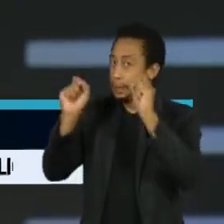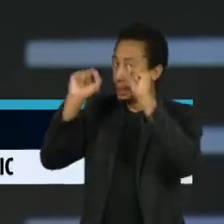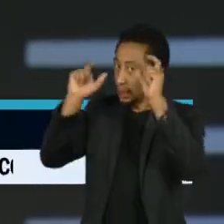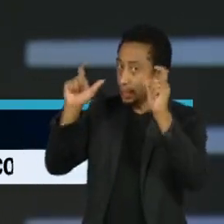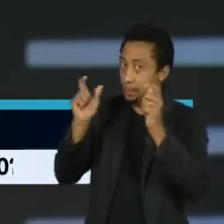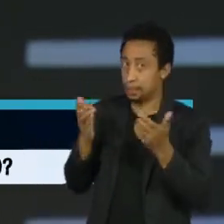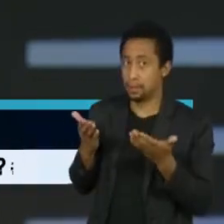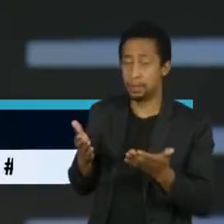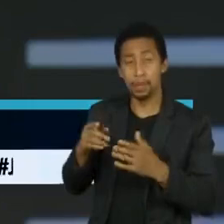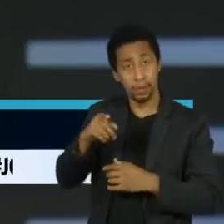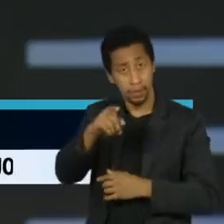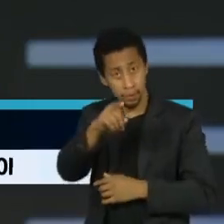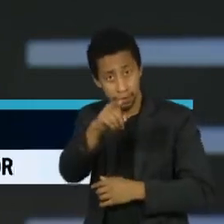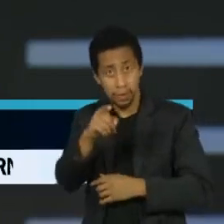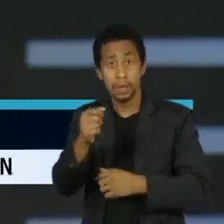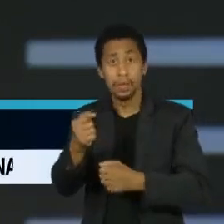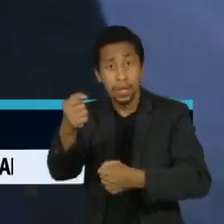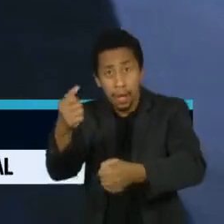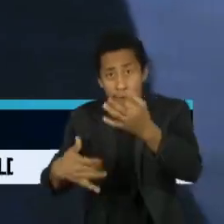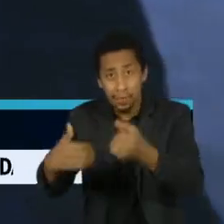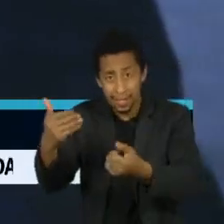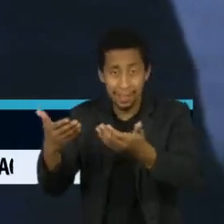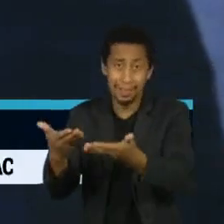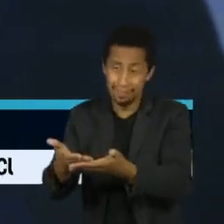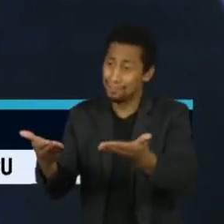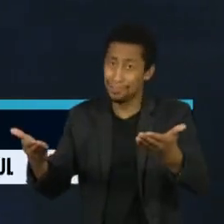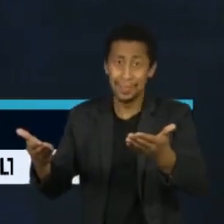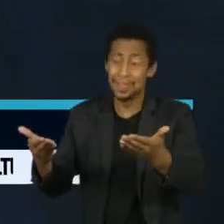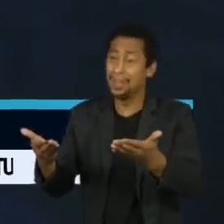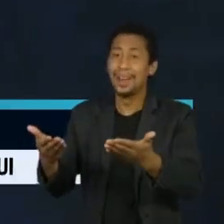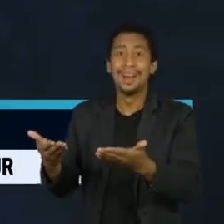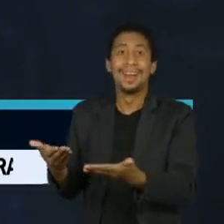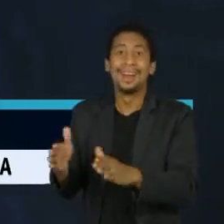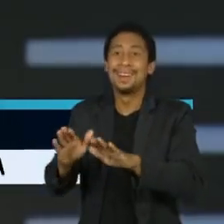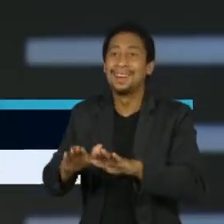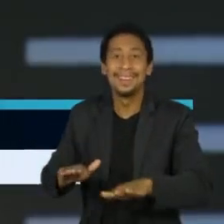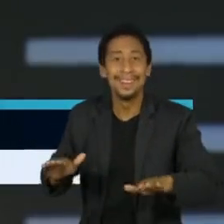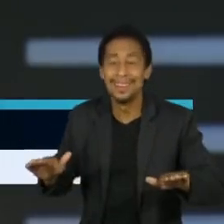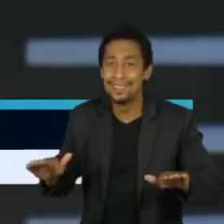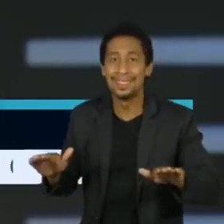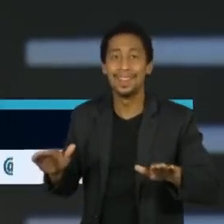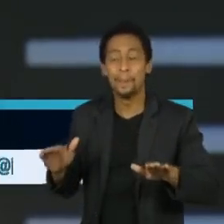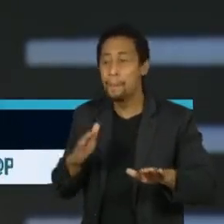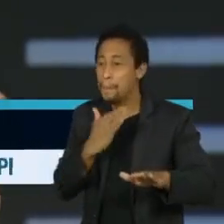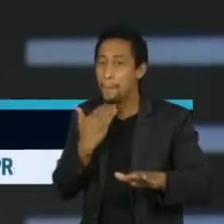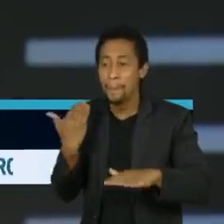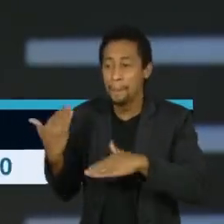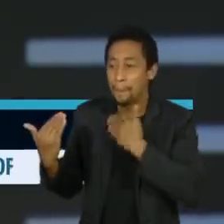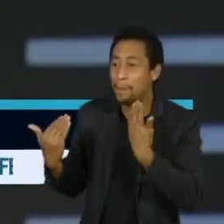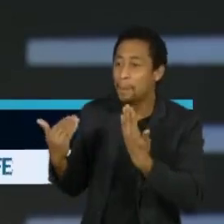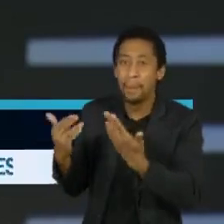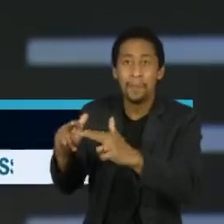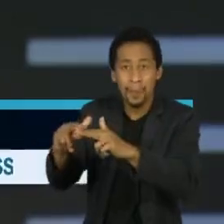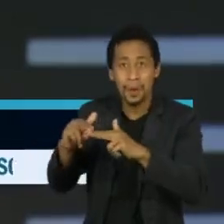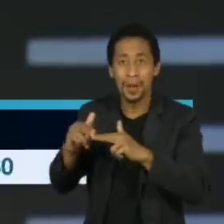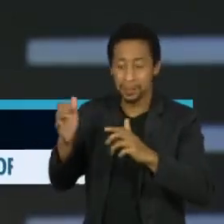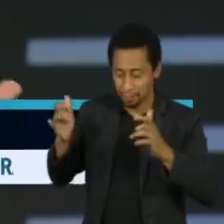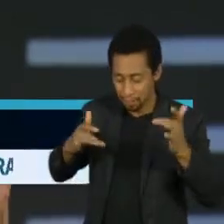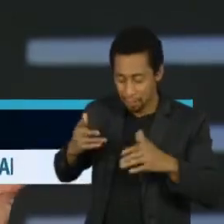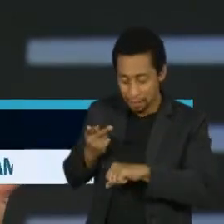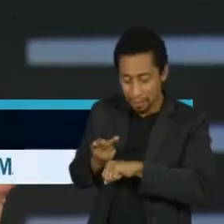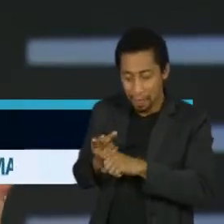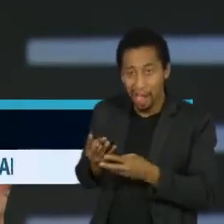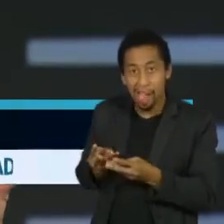sim, como você falou, é um retrocesso civilizatório, crianças morrendo por contaminação de mercúrio, 600 quilômetros de rio